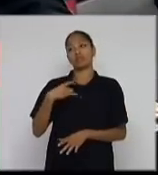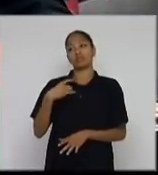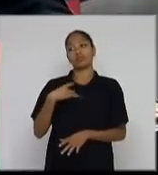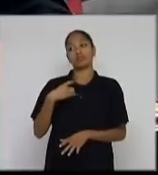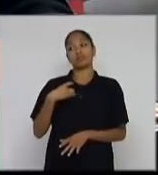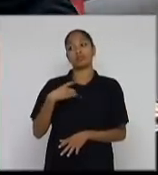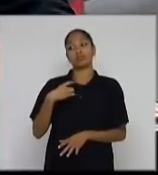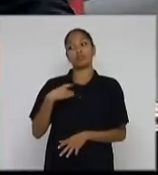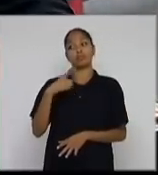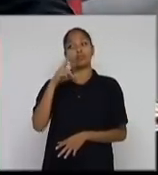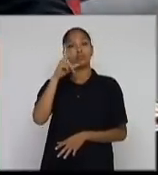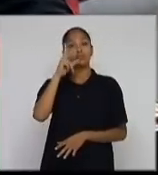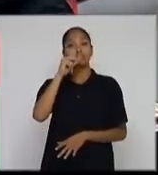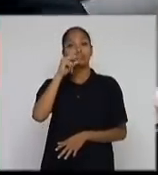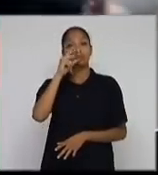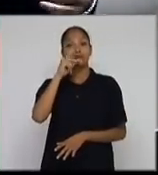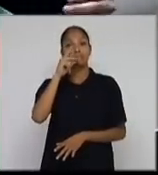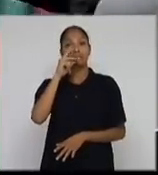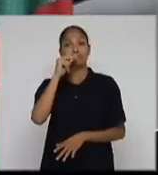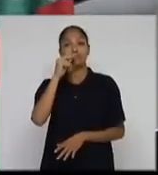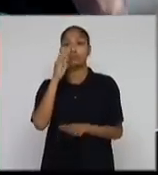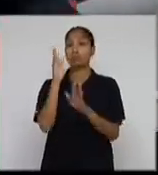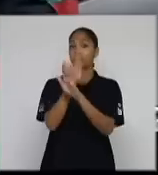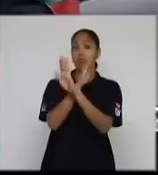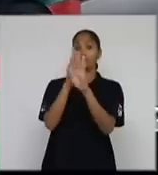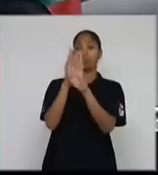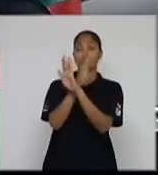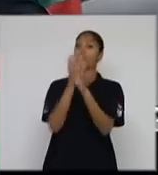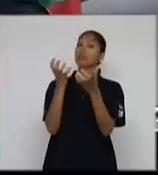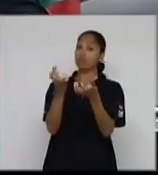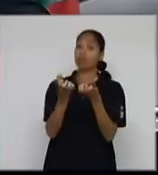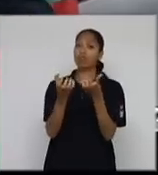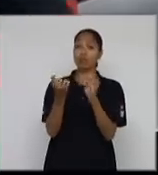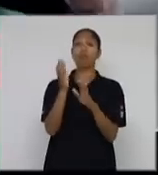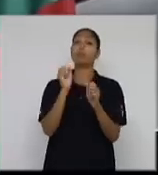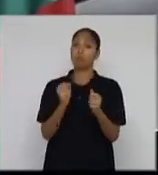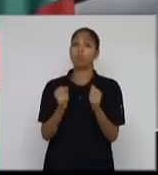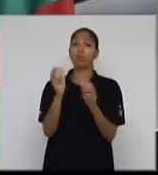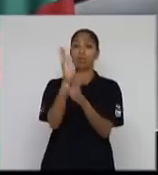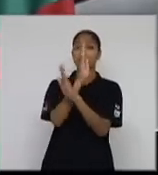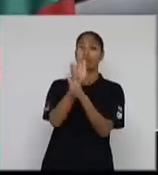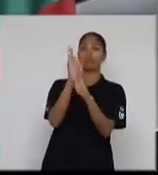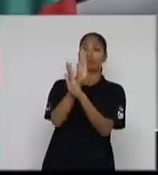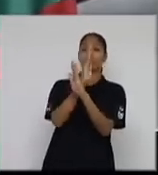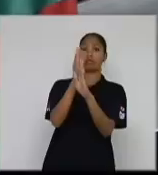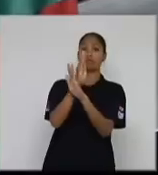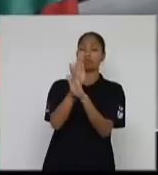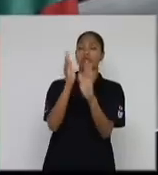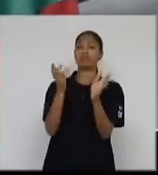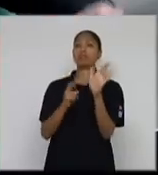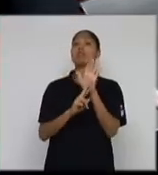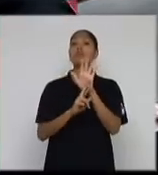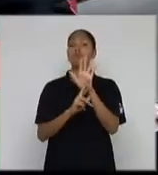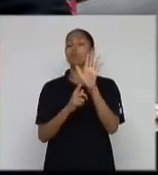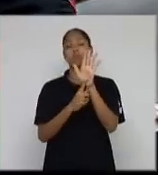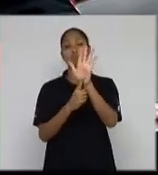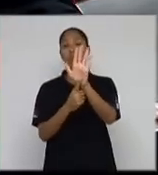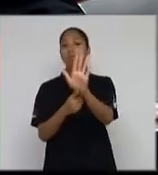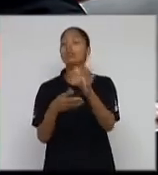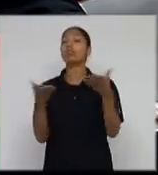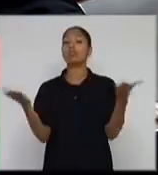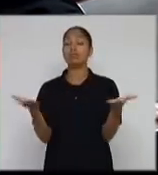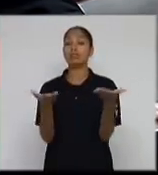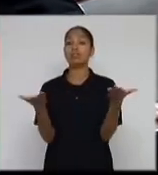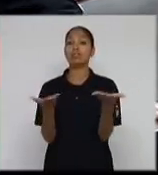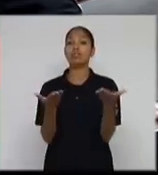Não tenho medo de investigação e quero ser investigado. Coloco aqui publicamente ao Poder Judiciário